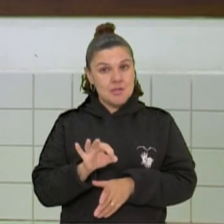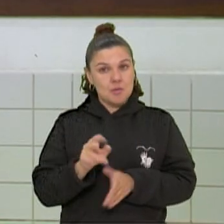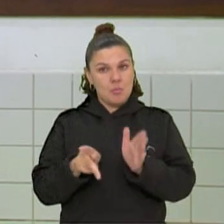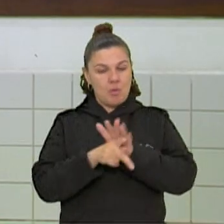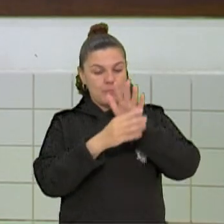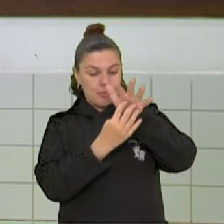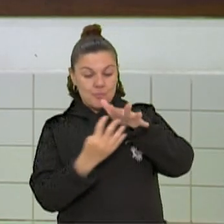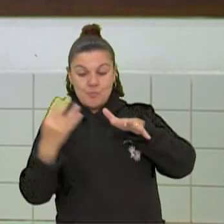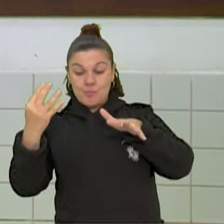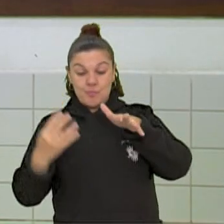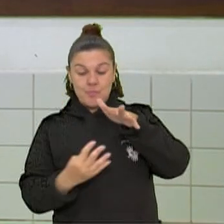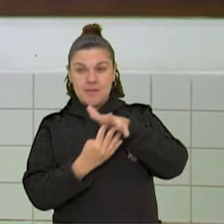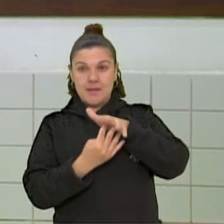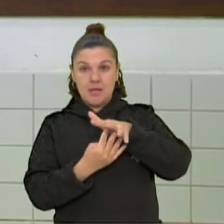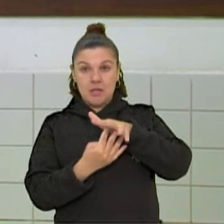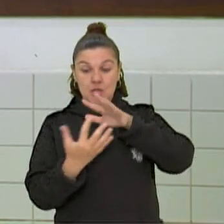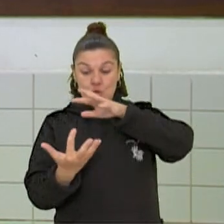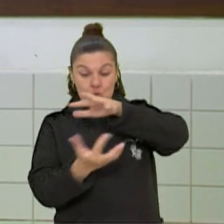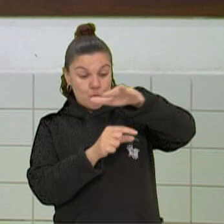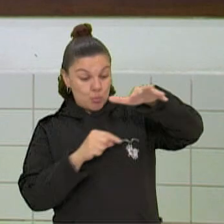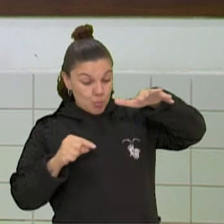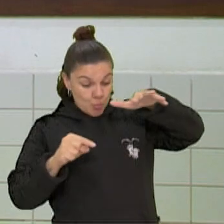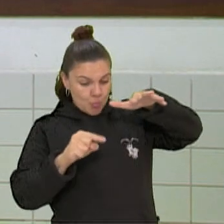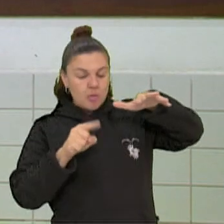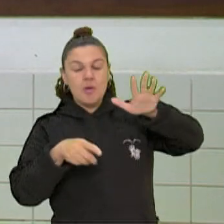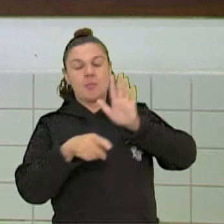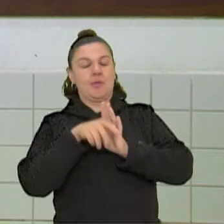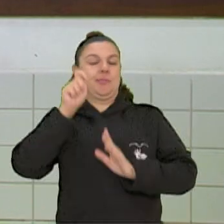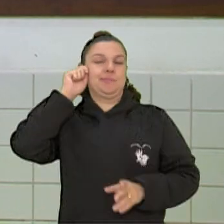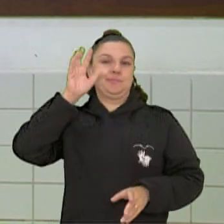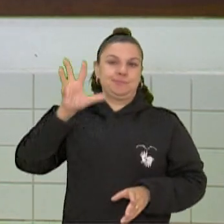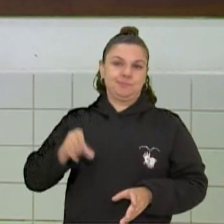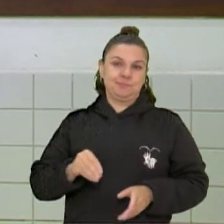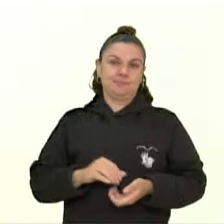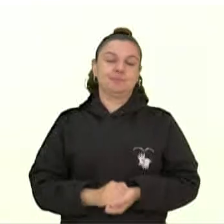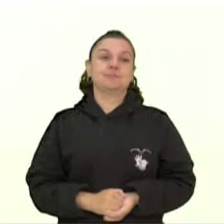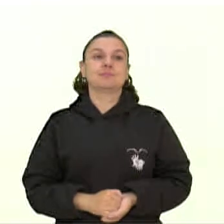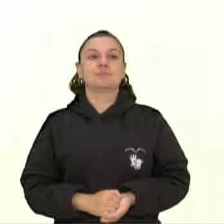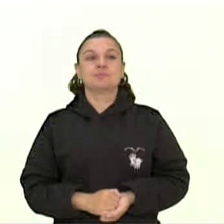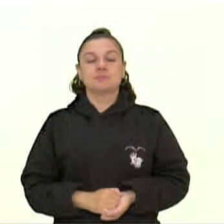migrante internacional advém dos países da África.